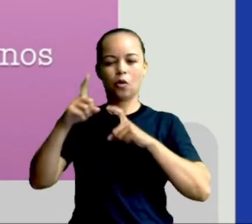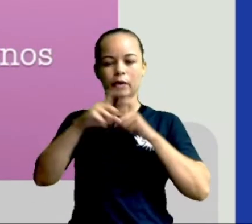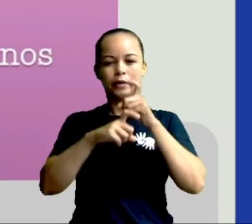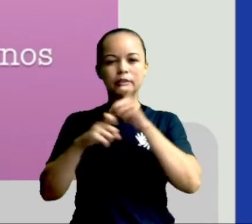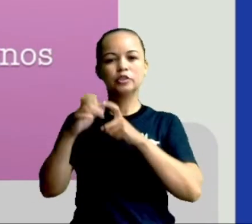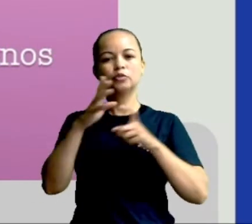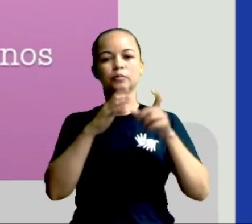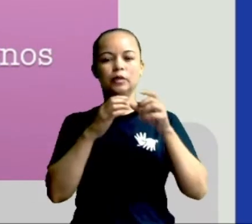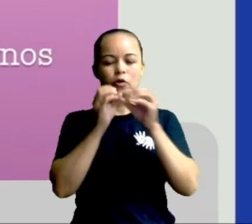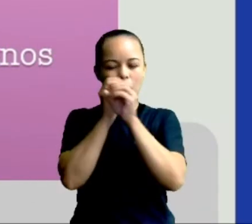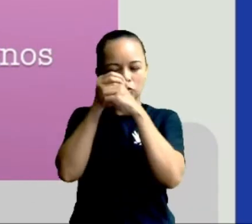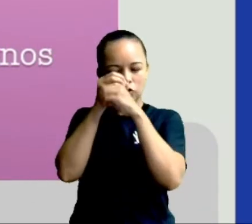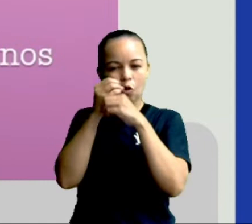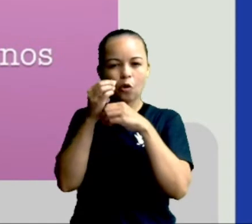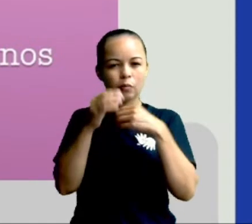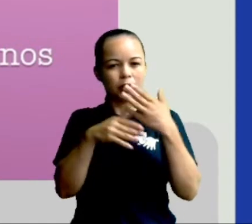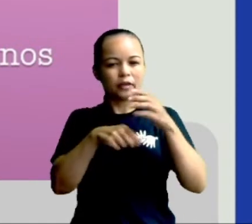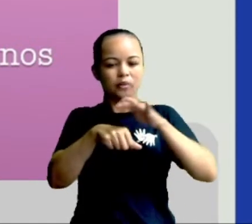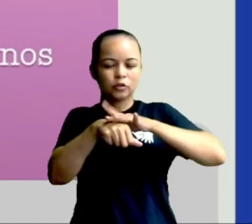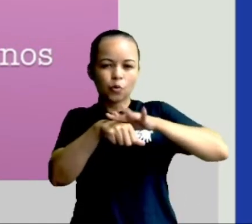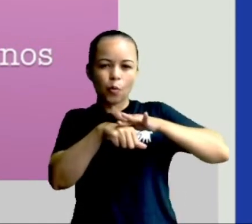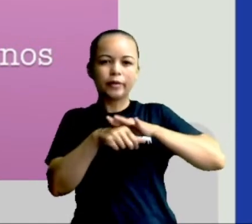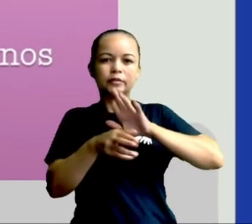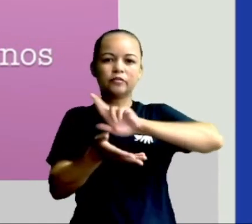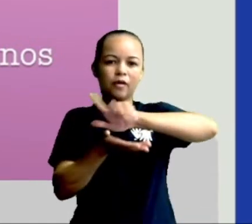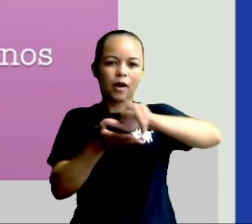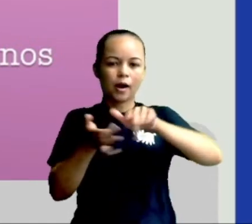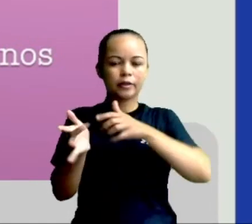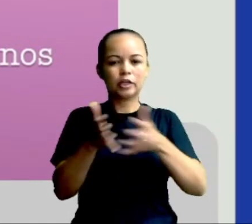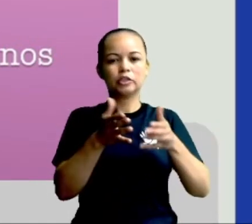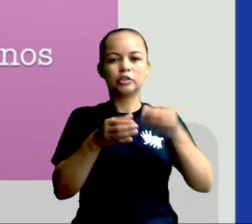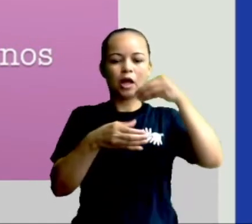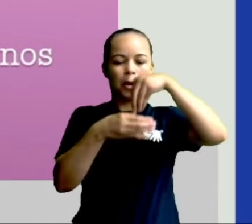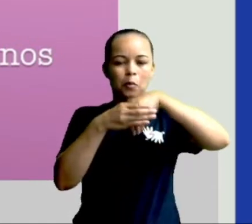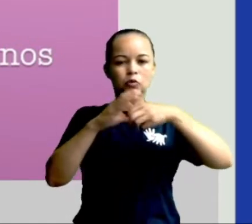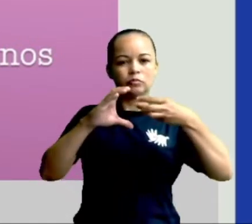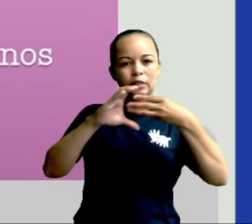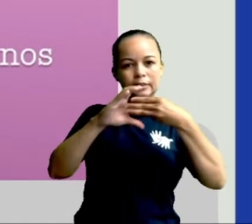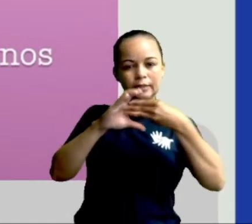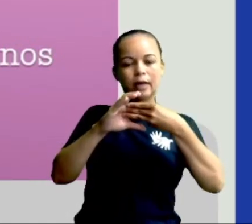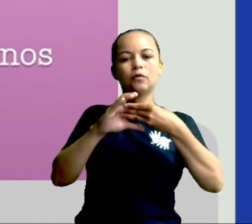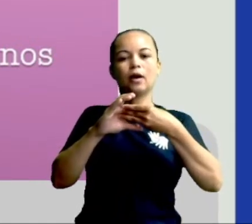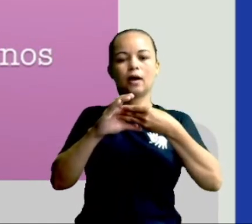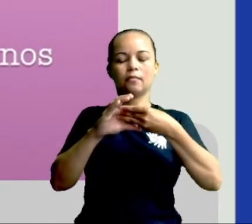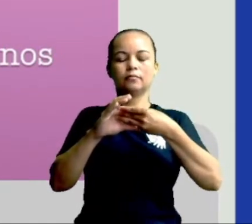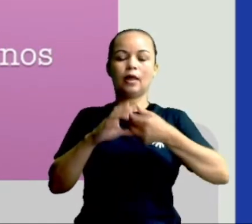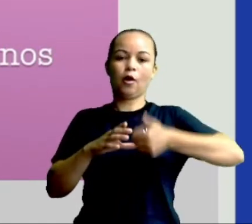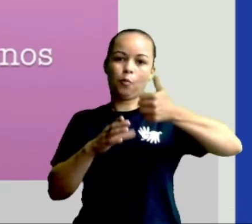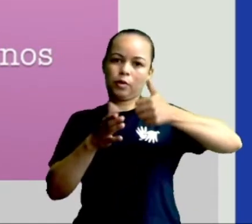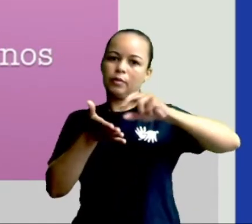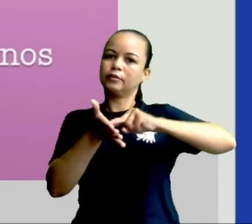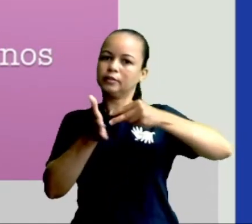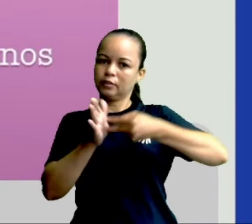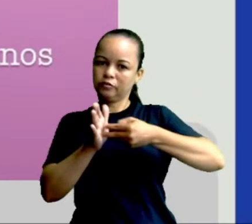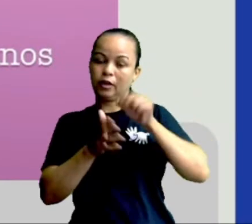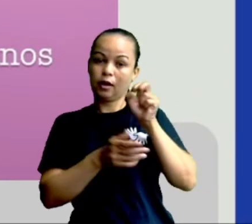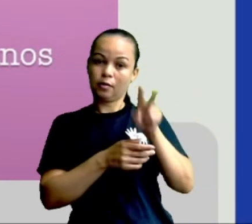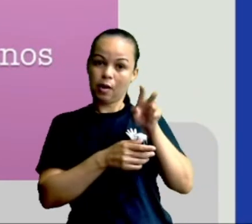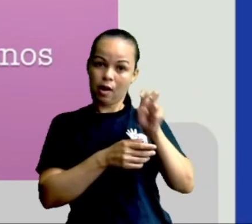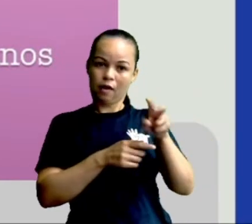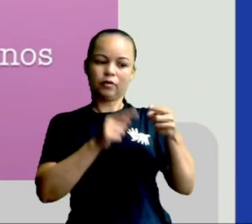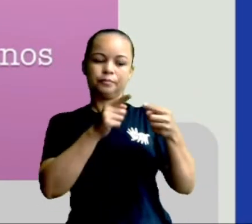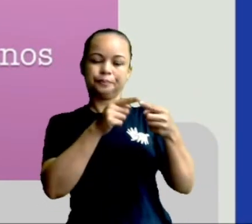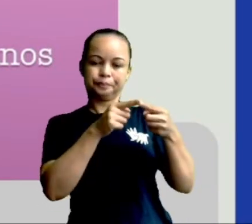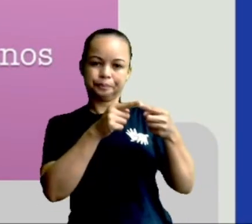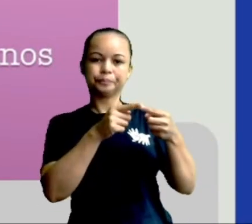várias doenças se reproduzem somente no interior da célula hospedeira. É o primeiro significado da palavra vírus. Mas